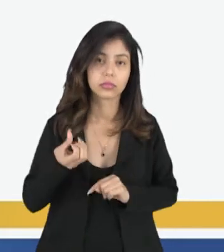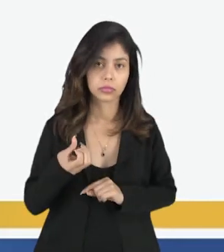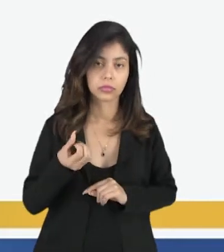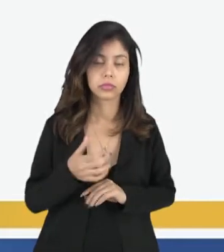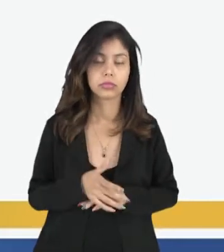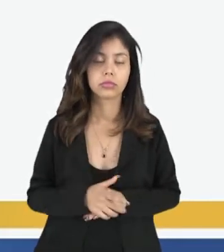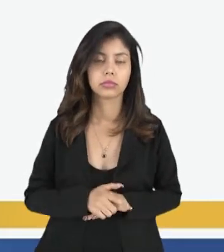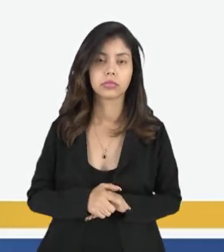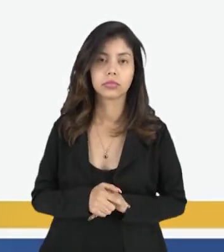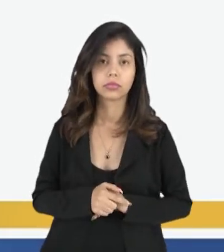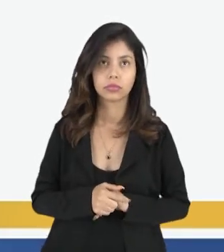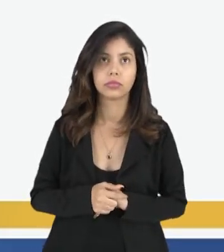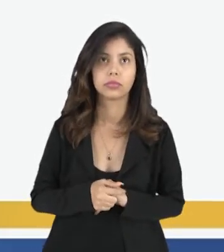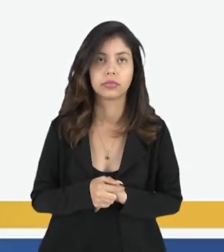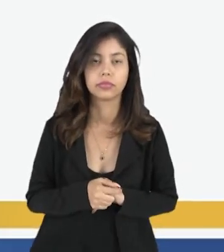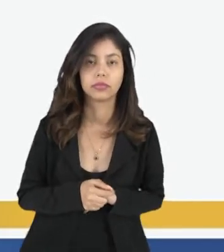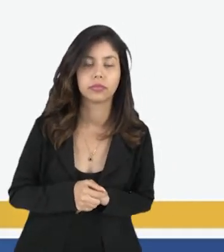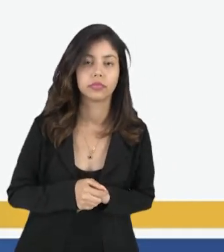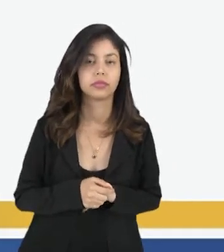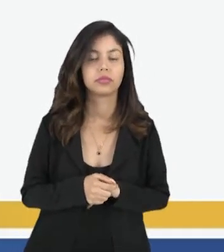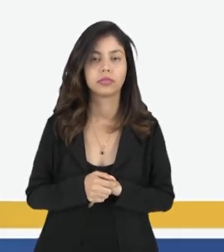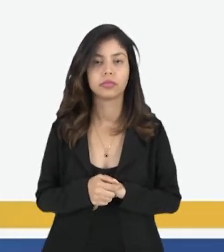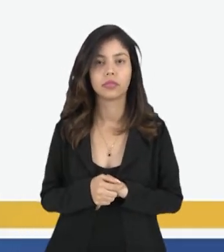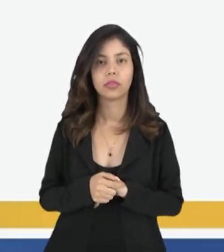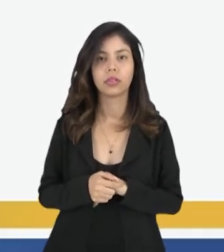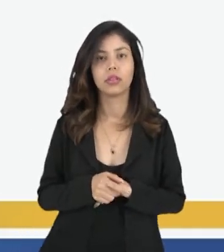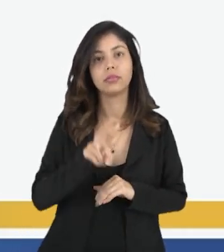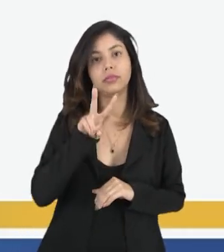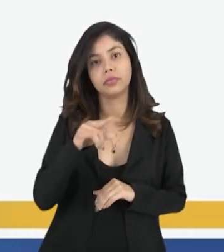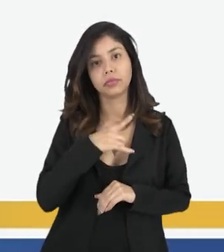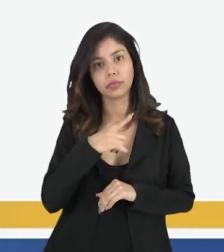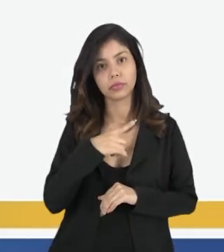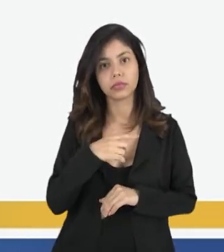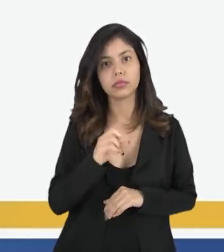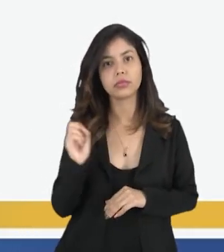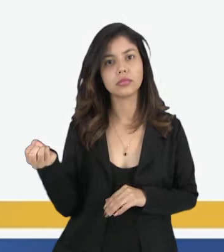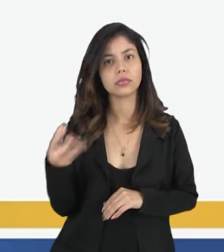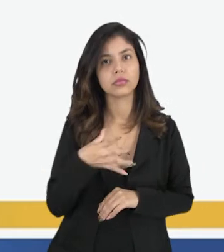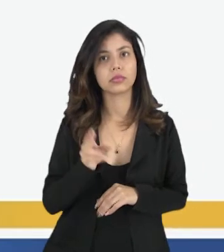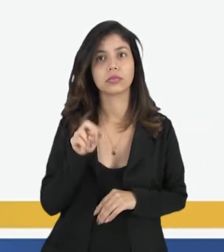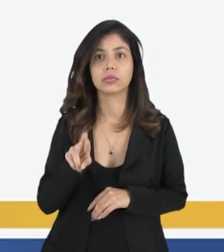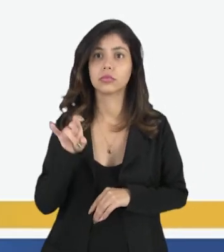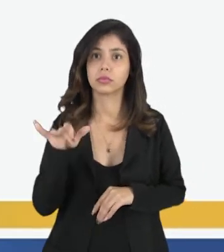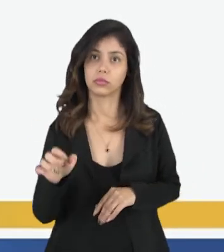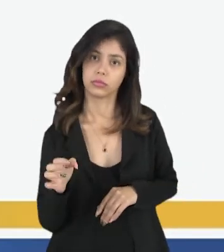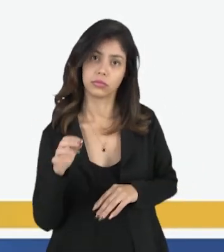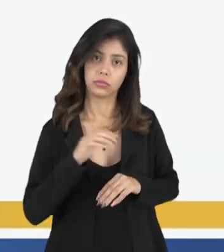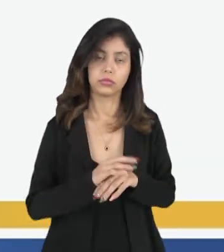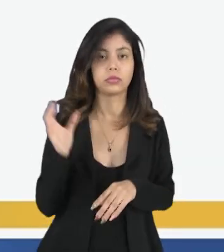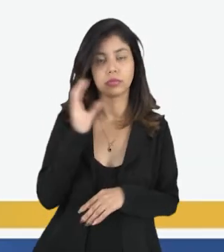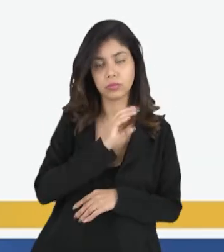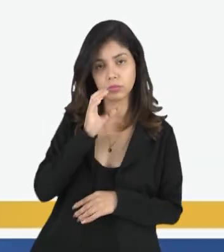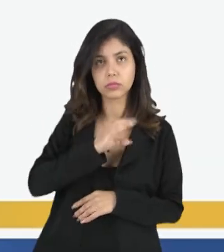por 3,6. E assim você terá a nova unidade de